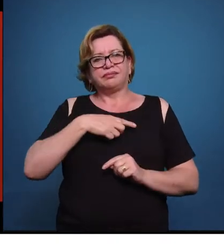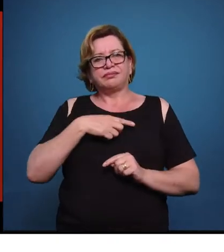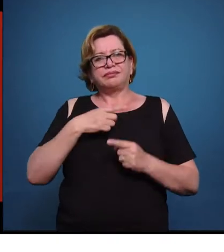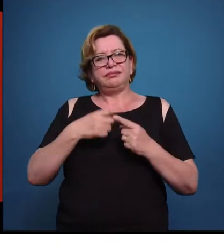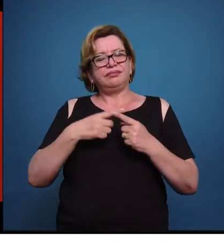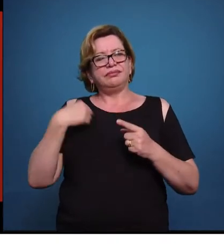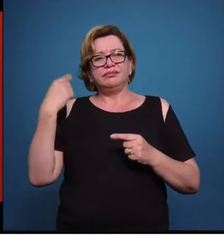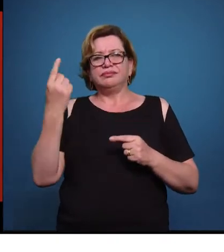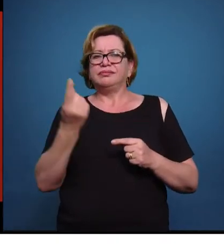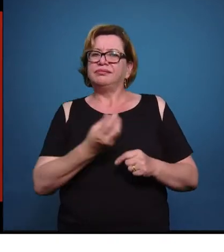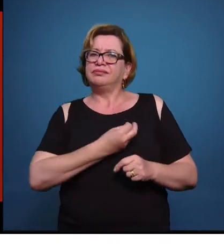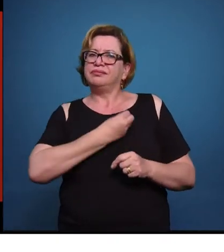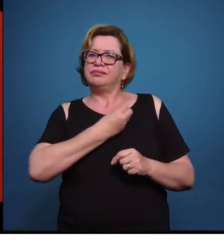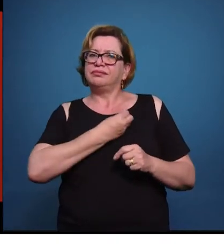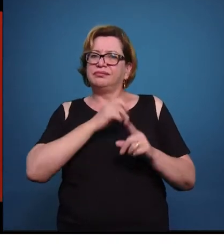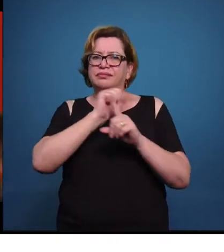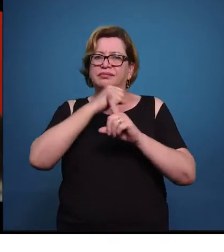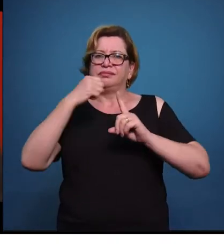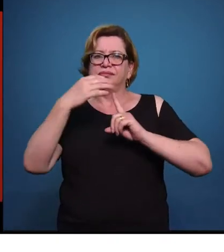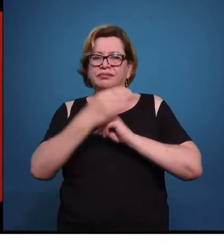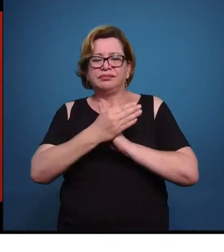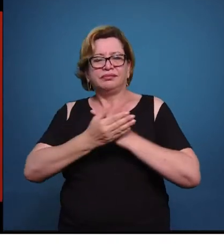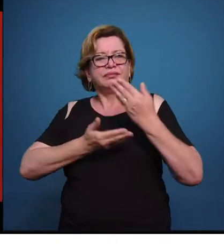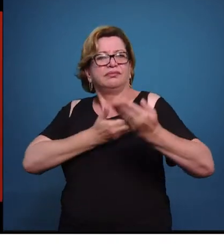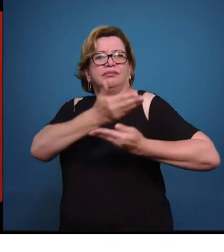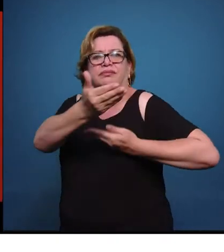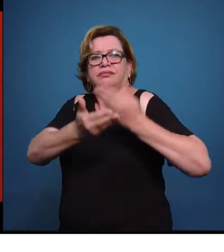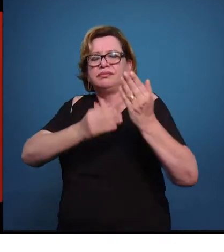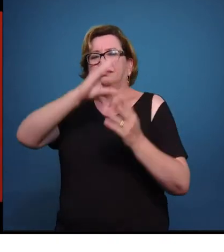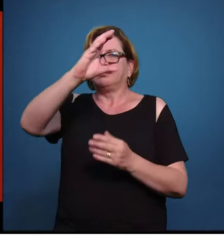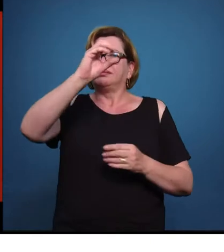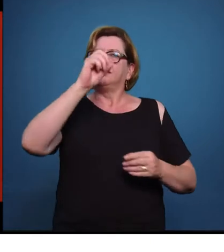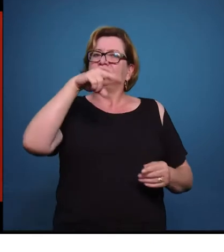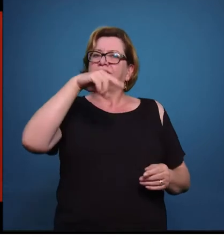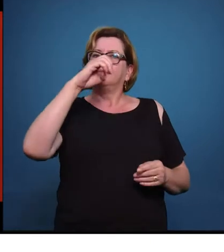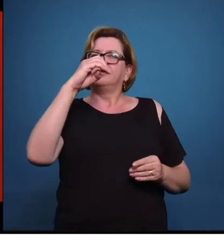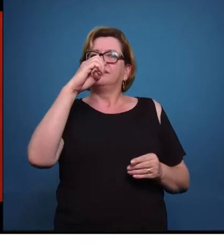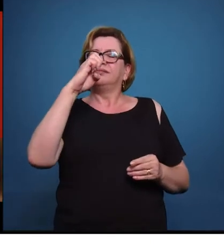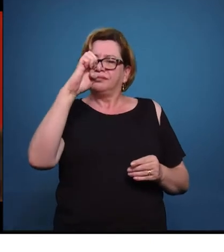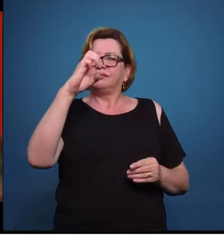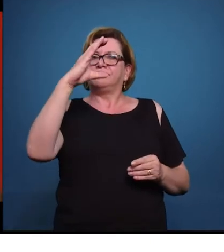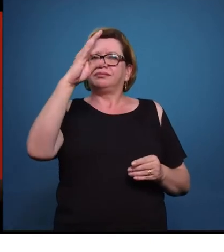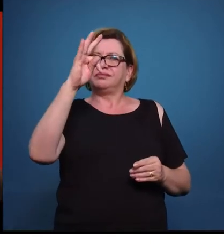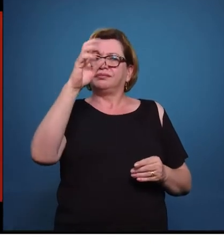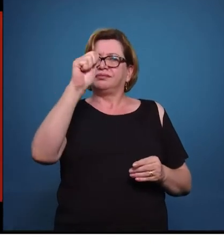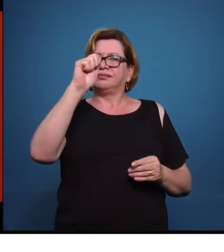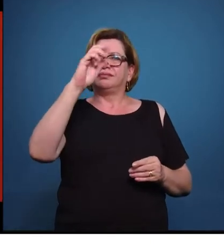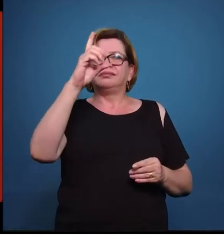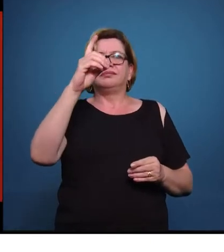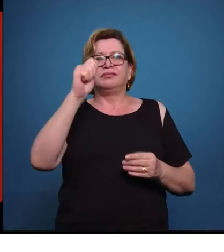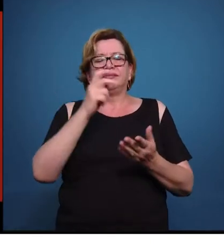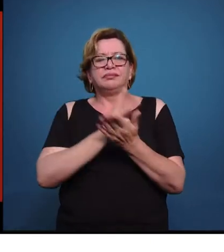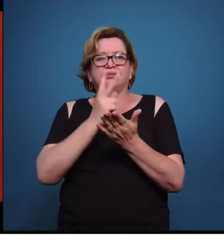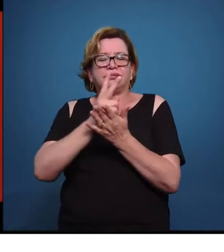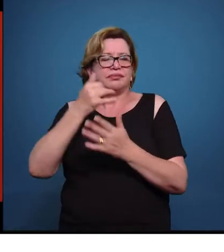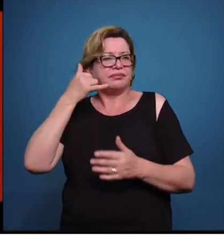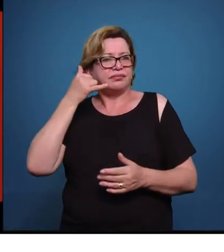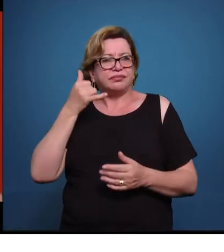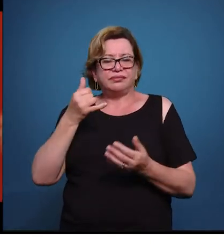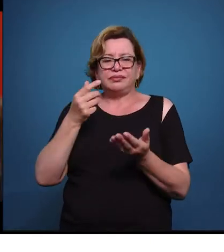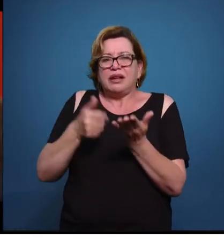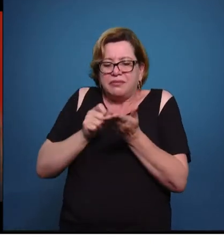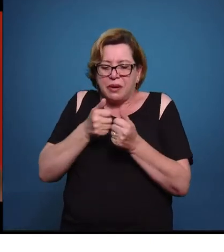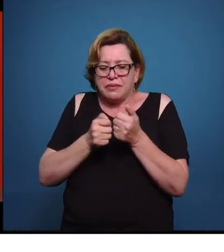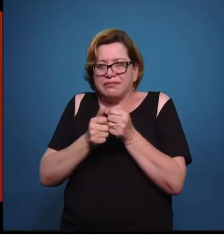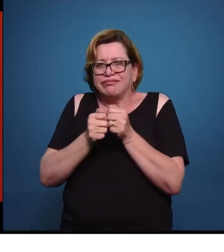em uma sociedade altamente conectada, que passa uma boa parte do seu dia com o celular na mão, com um dispositivo portátil na